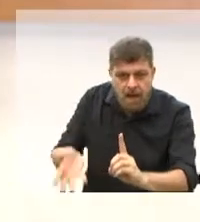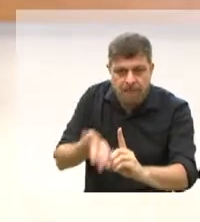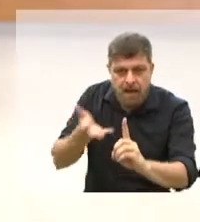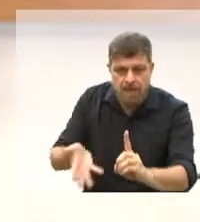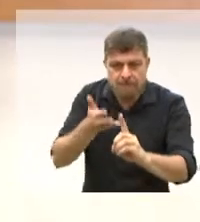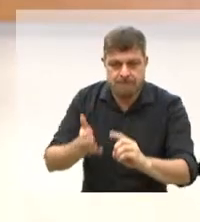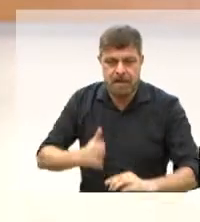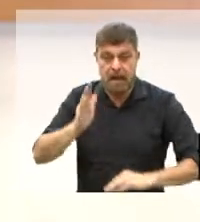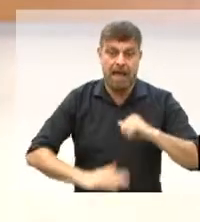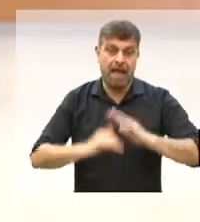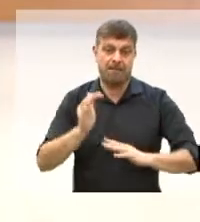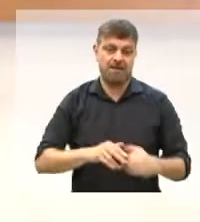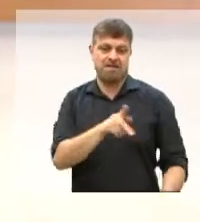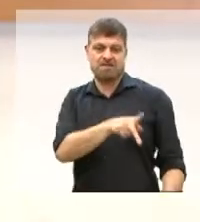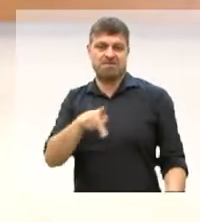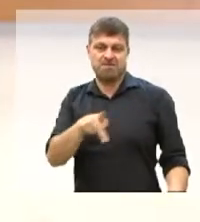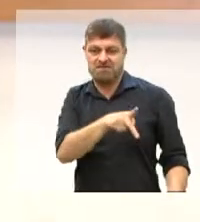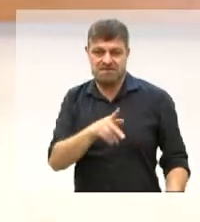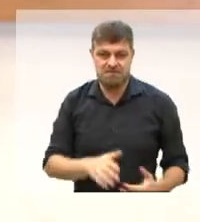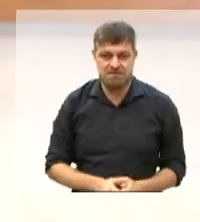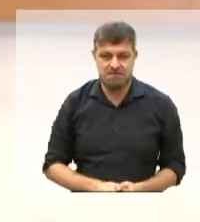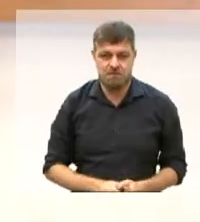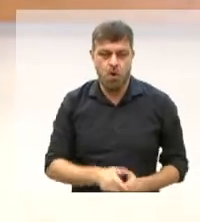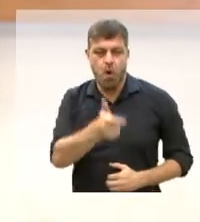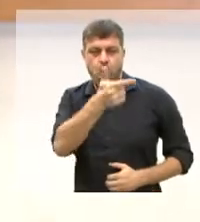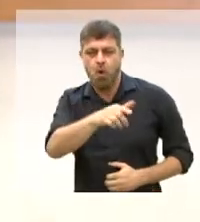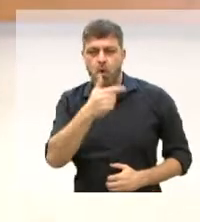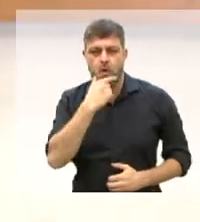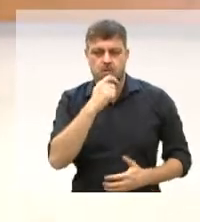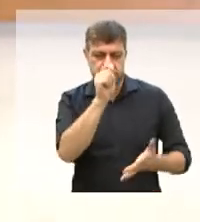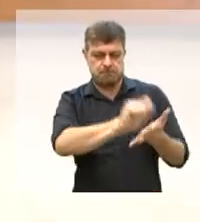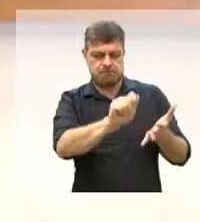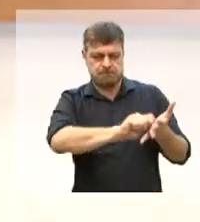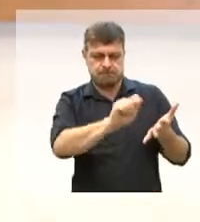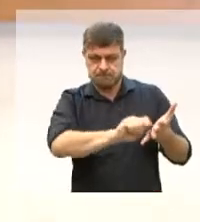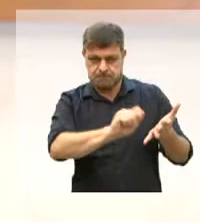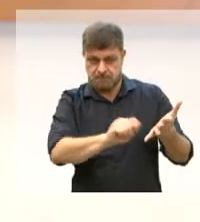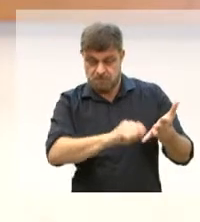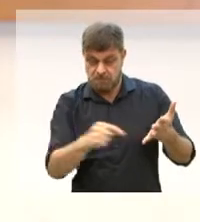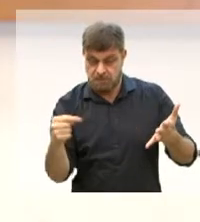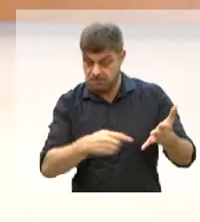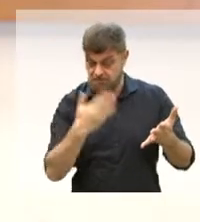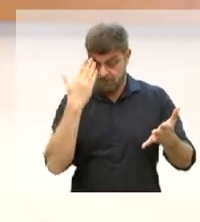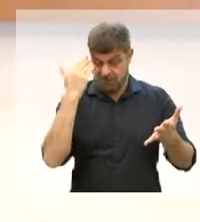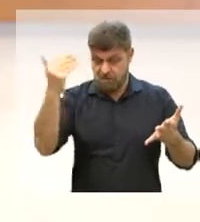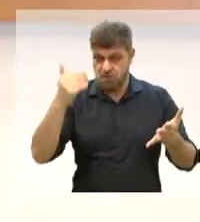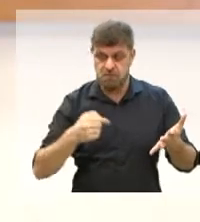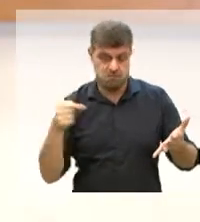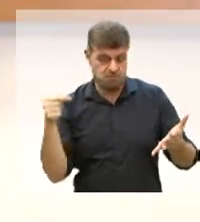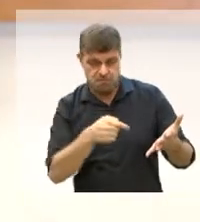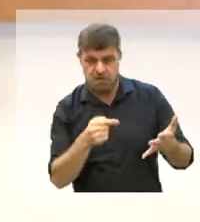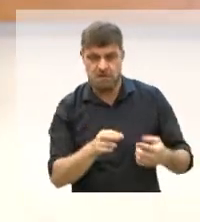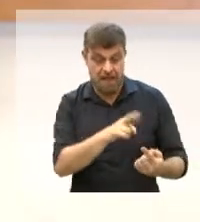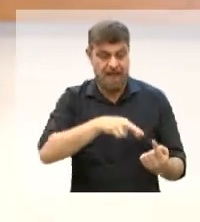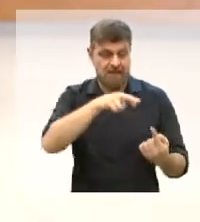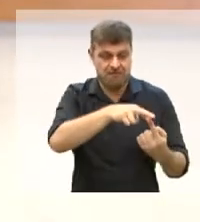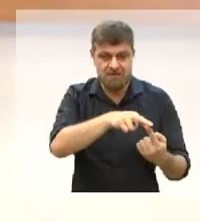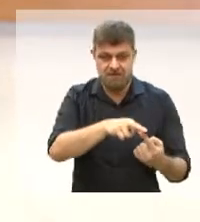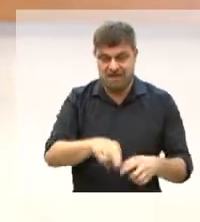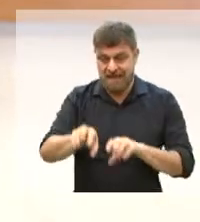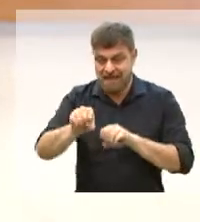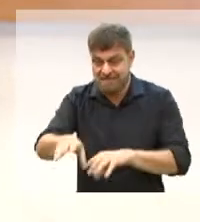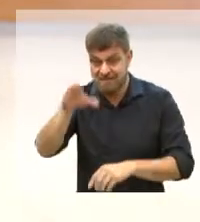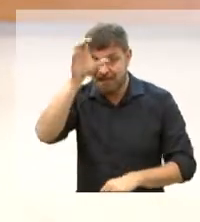trabalho do professor, né? Um outro autor que eu gosto muito também, que é o professor Bernard Charlot, em que ele diz que o processo de ensino e aprendizagem ele é